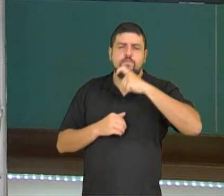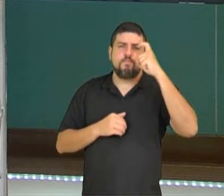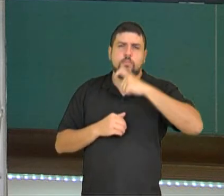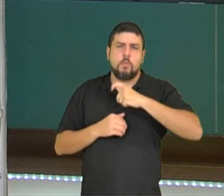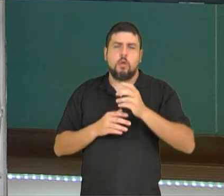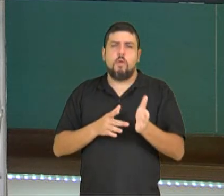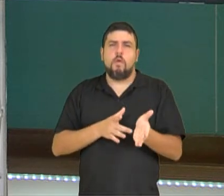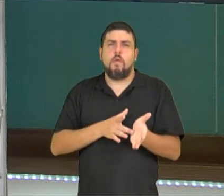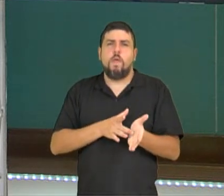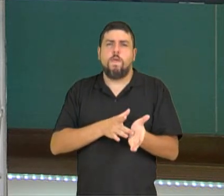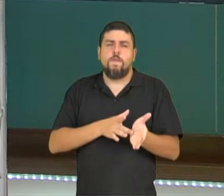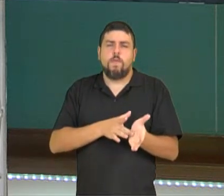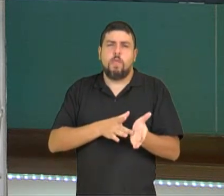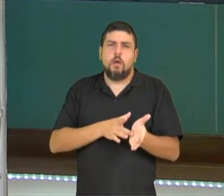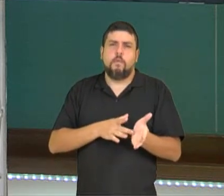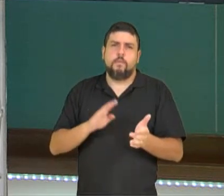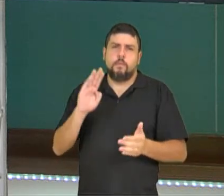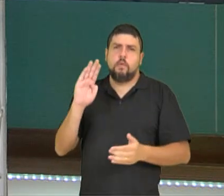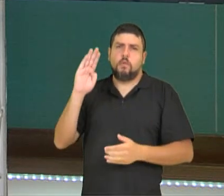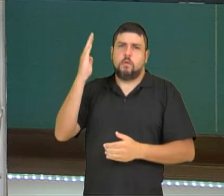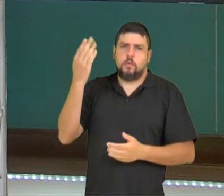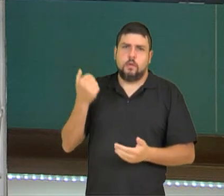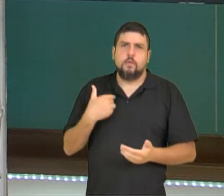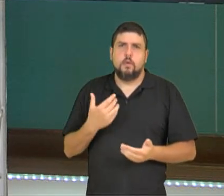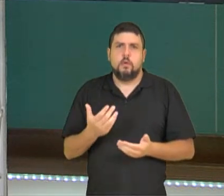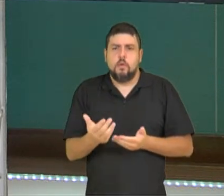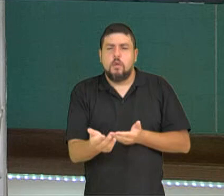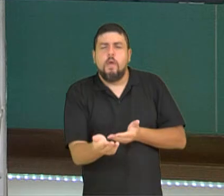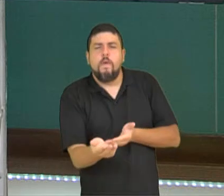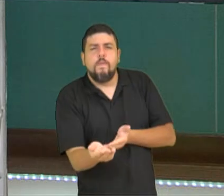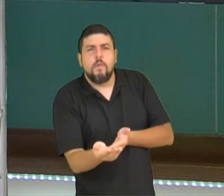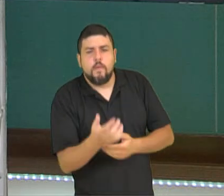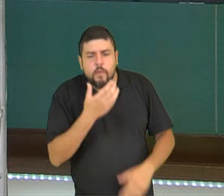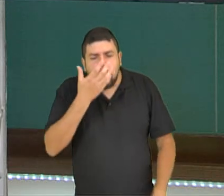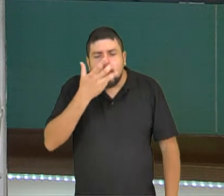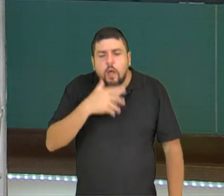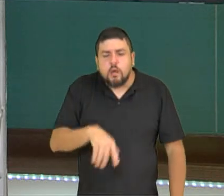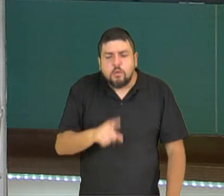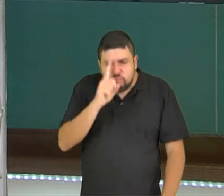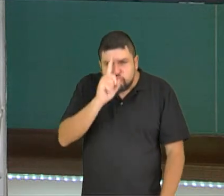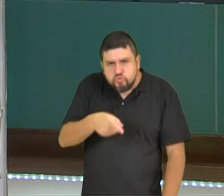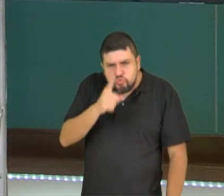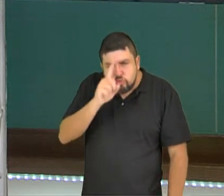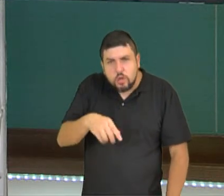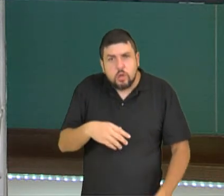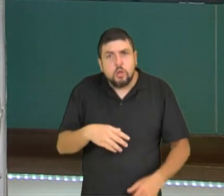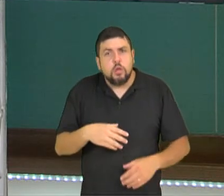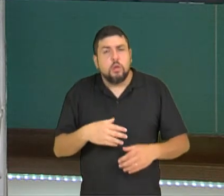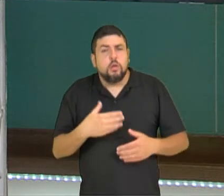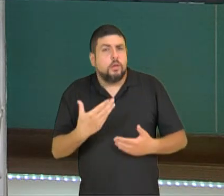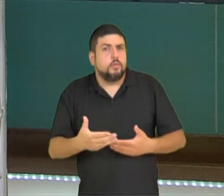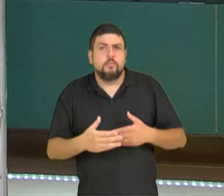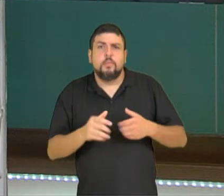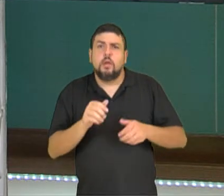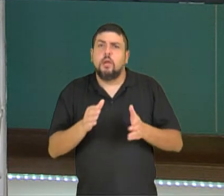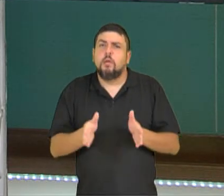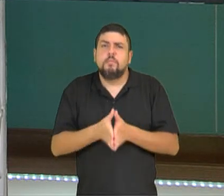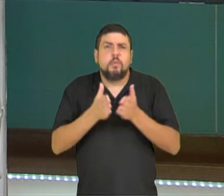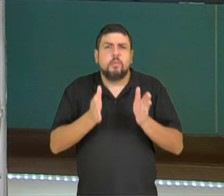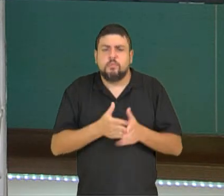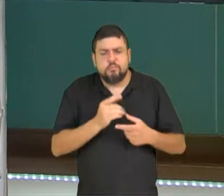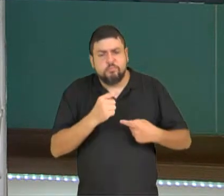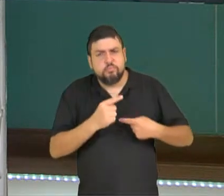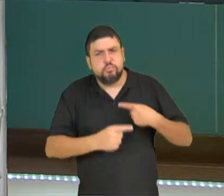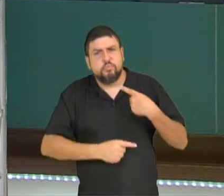passou ou está por trás da criança, mantendo esse ciclo aí de pobreza, né? Que, como a